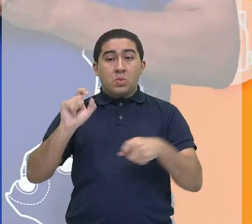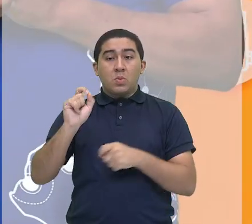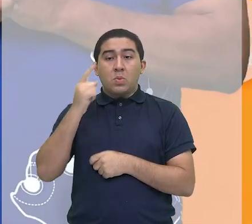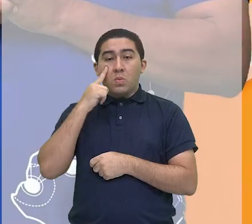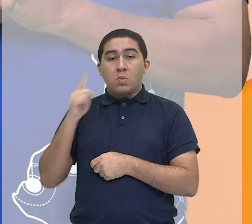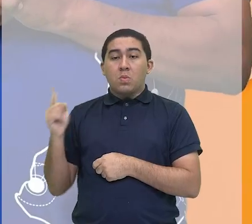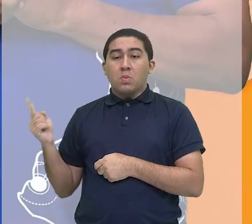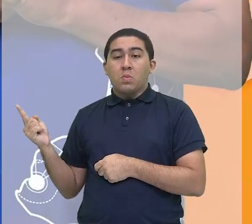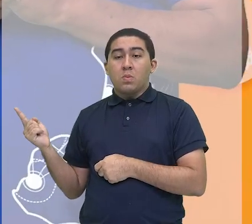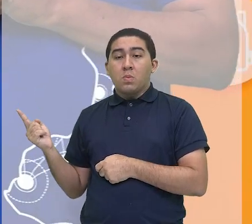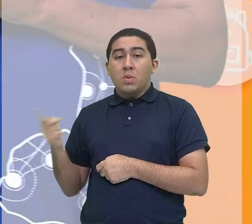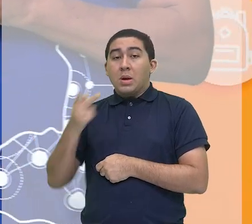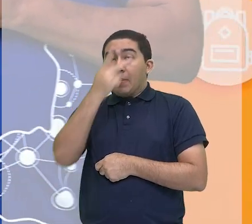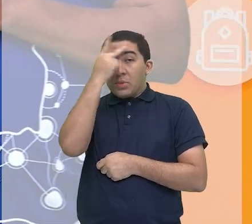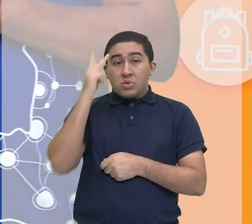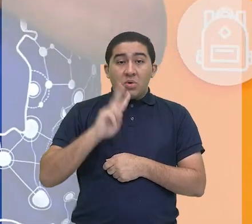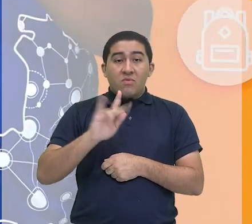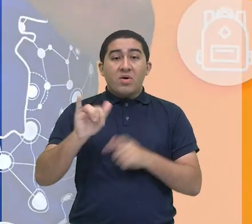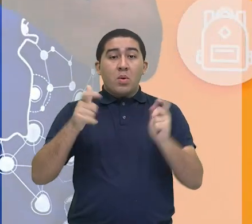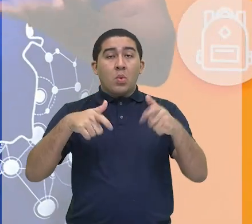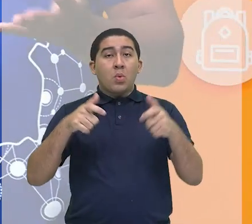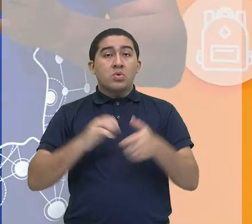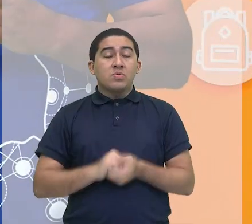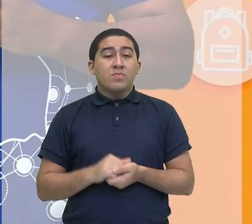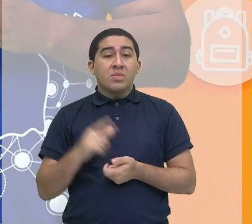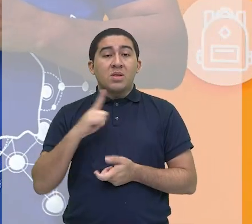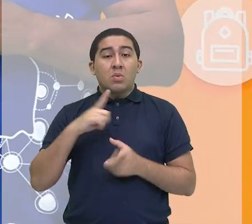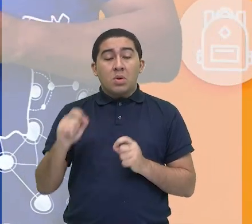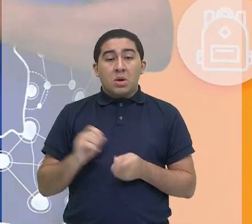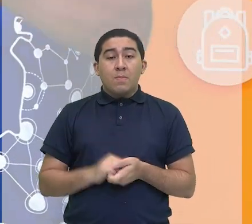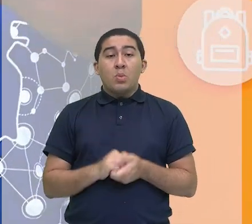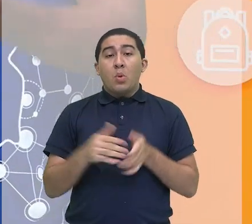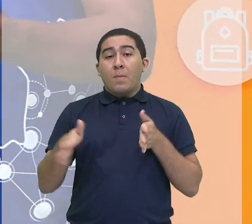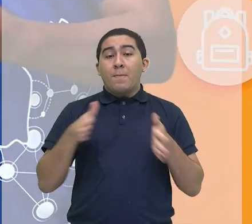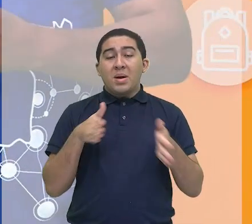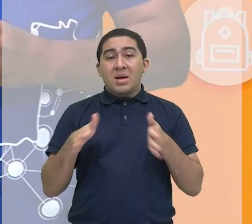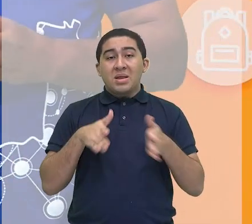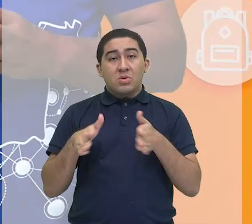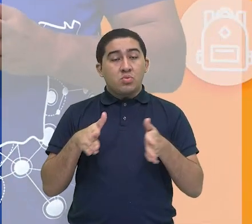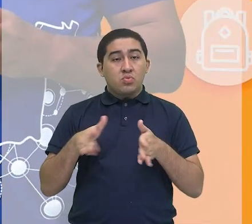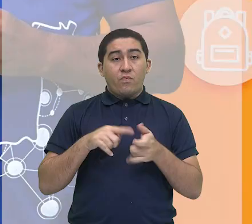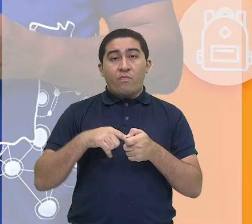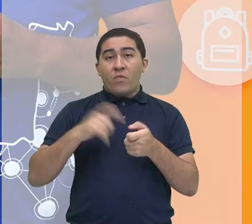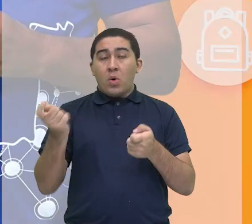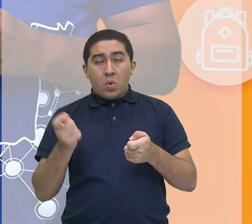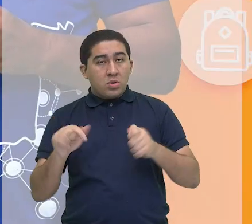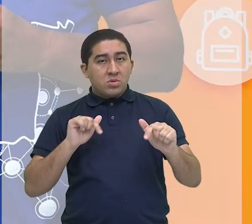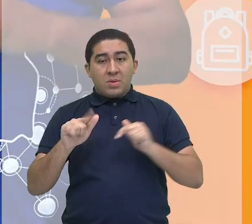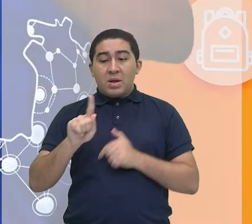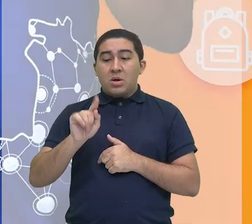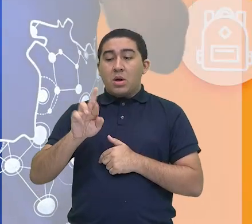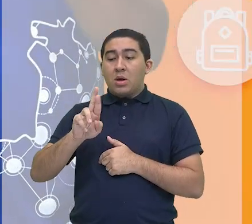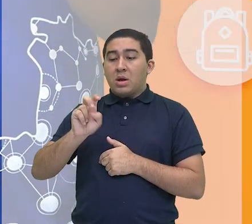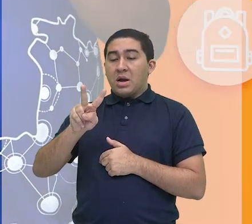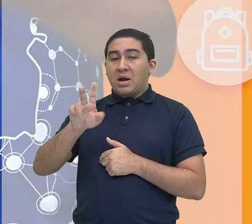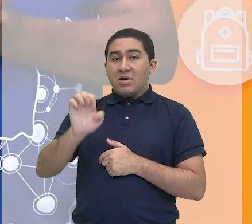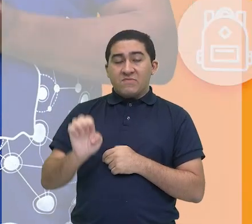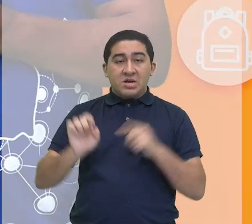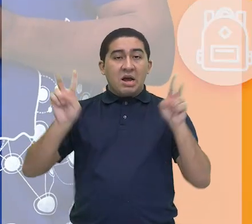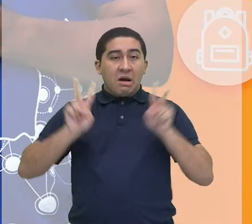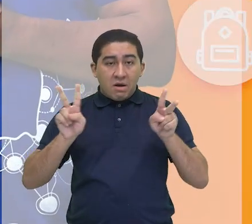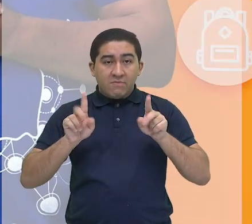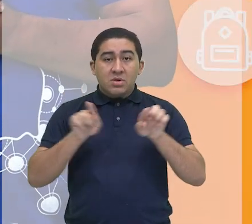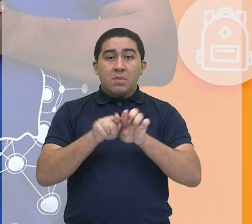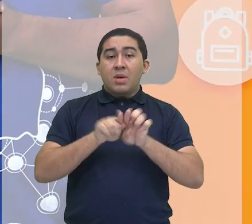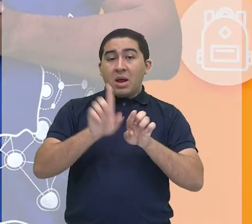As pessoas irem para, né, fazer greve, é um direito, né, discutir suas propostas, suas pautas. Então, está tudo voltado